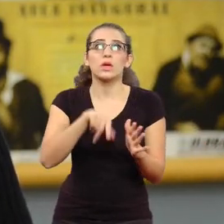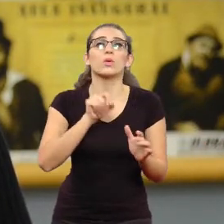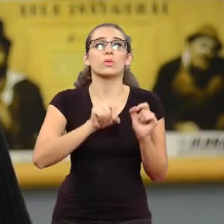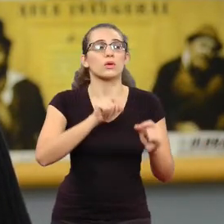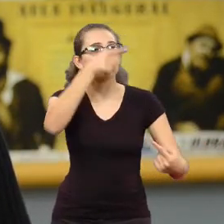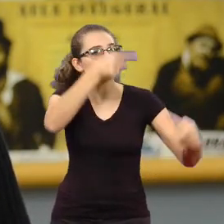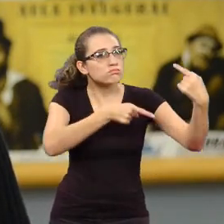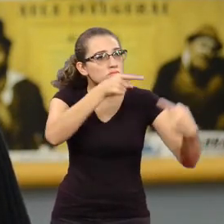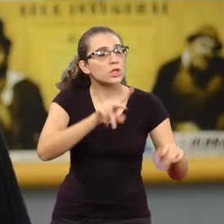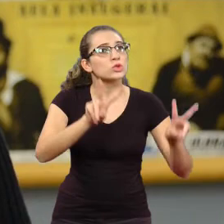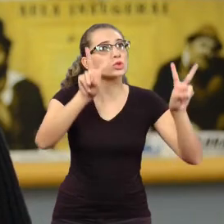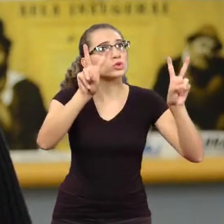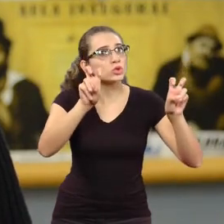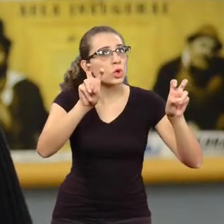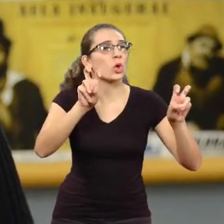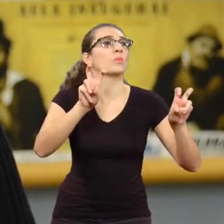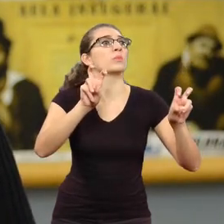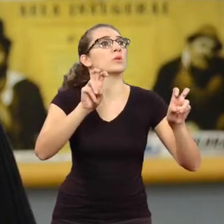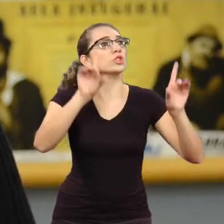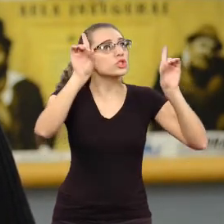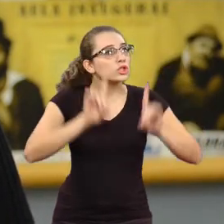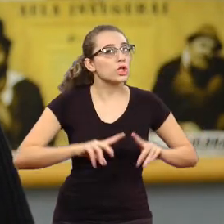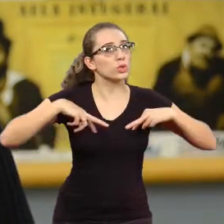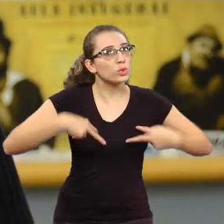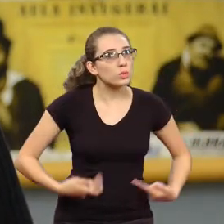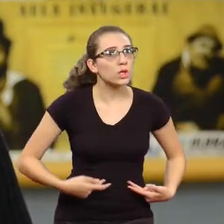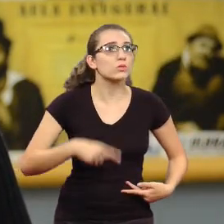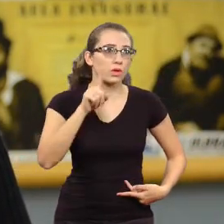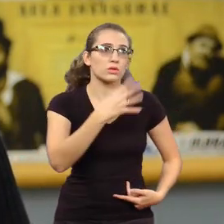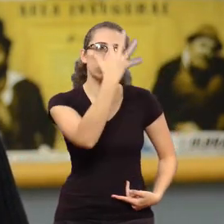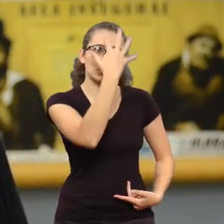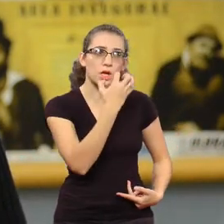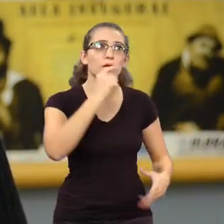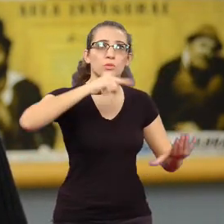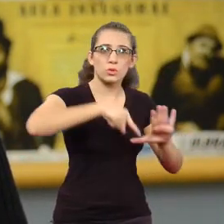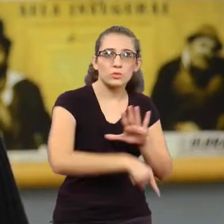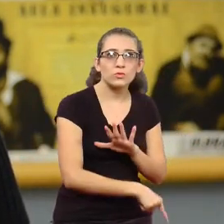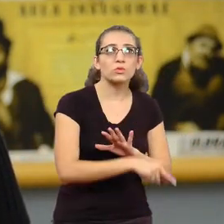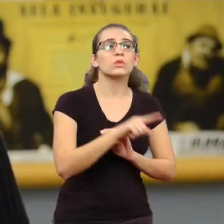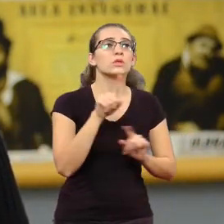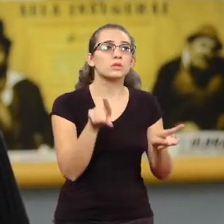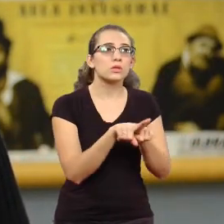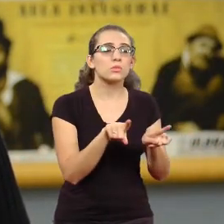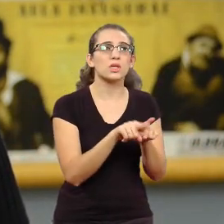é um debate profundo e sério sobre a questão dos direitos humanos que tem sido